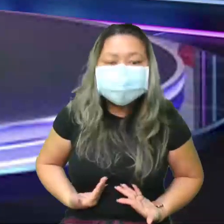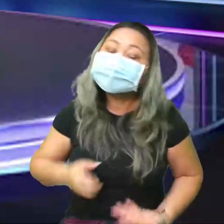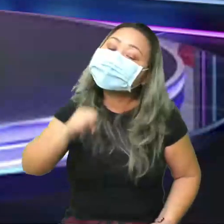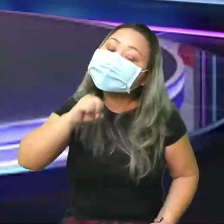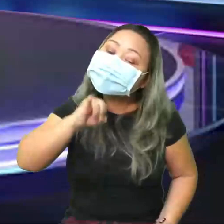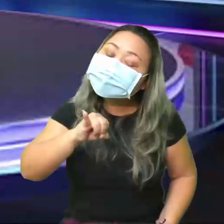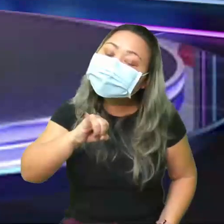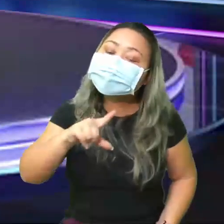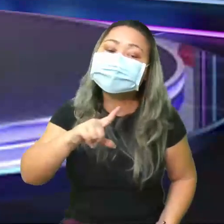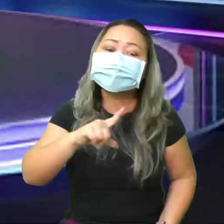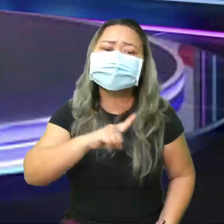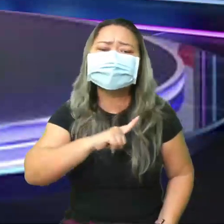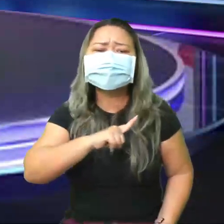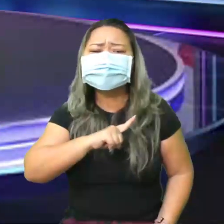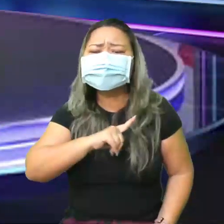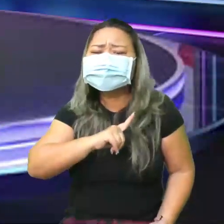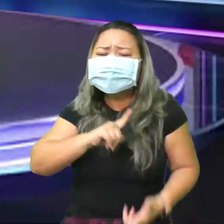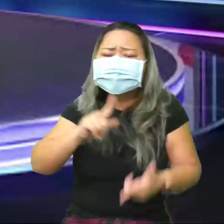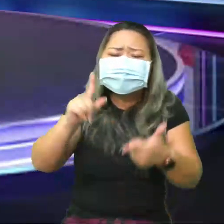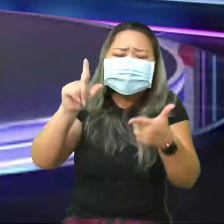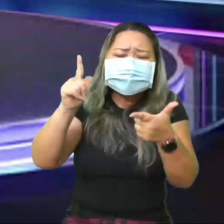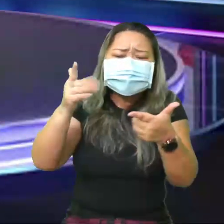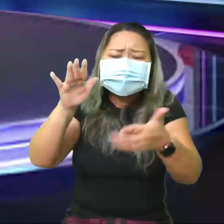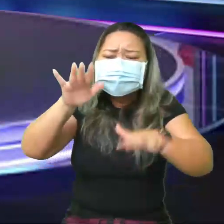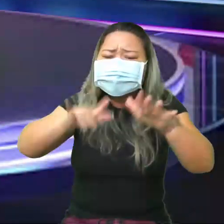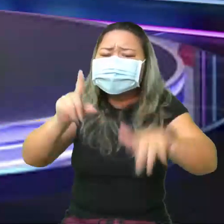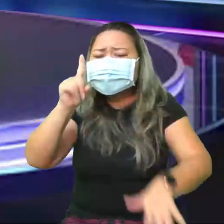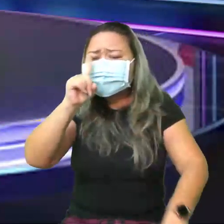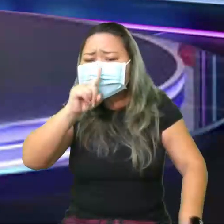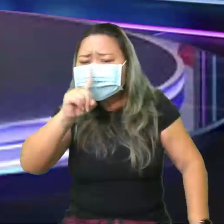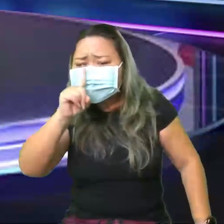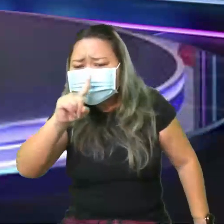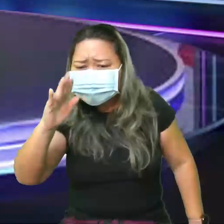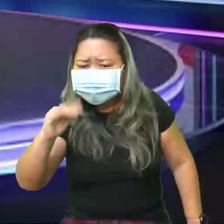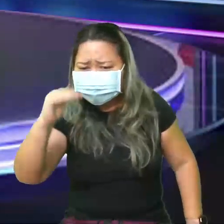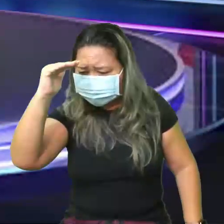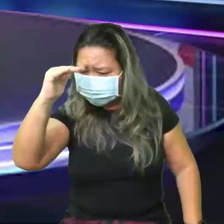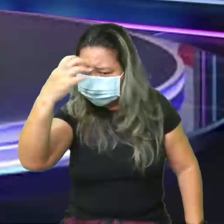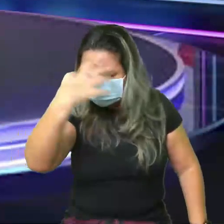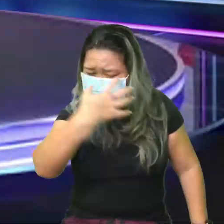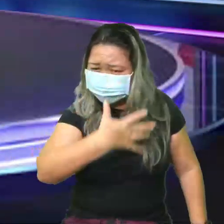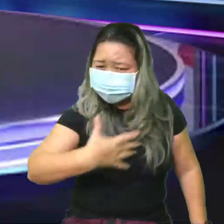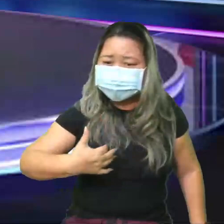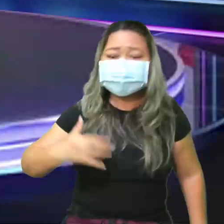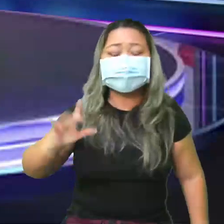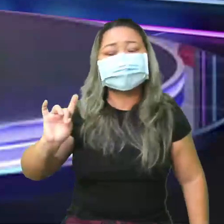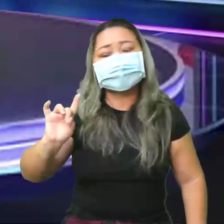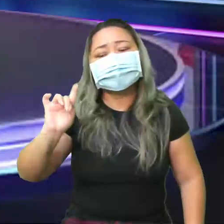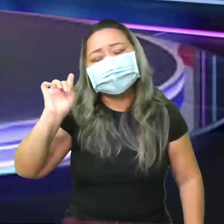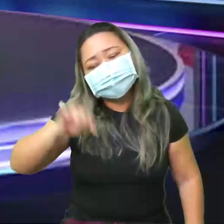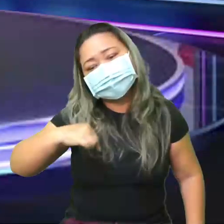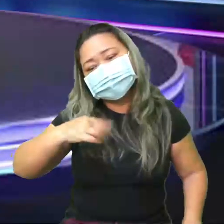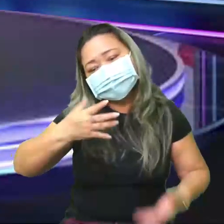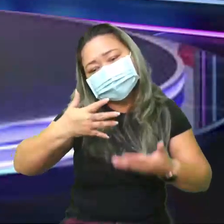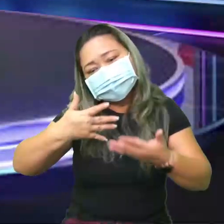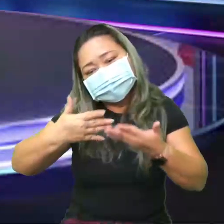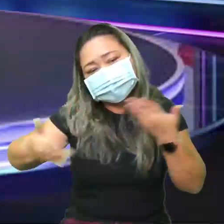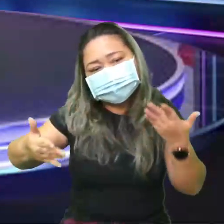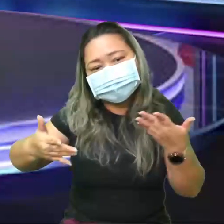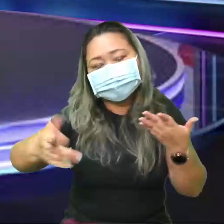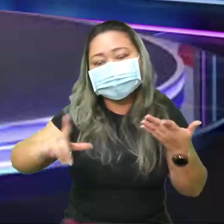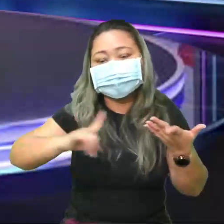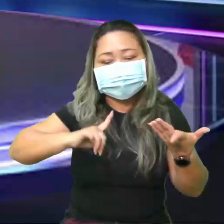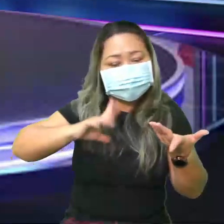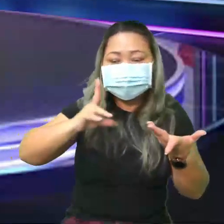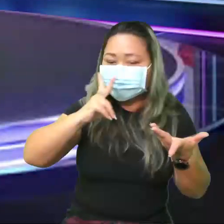organoides, célula, tecido, óleo, sistema. Aí você tem todos os sistemas, né? O sistema respiratório, sistema